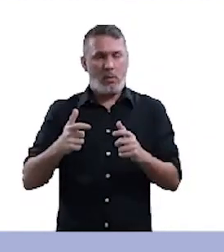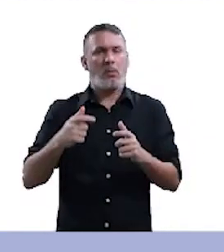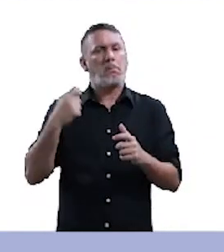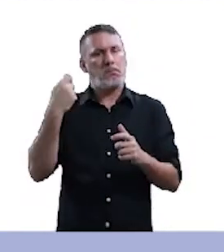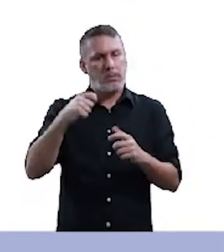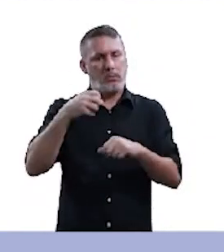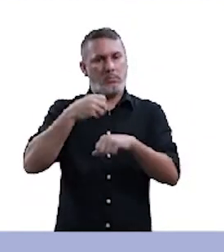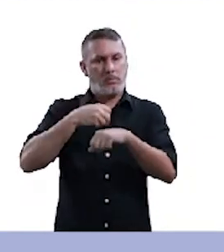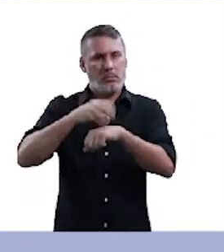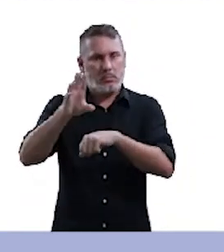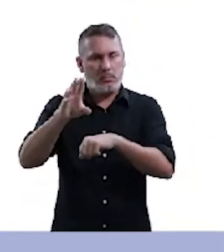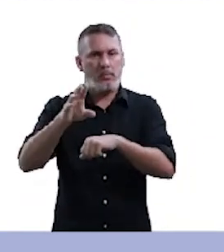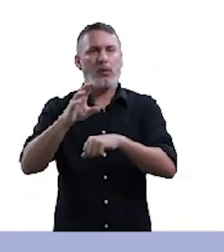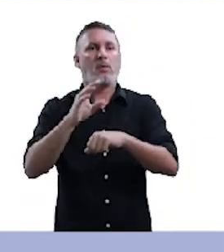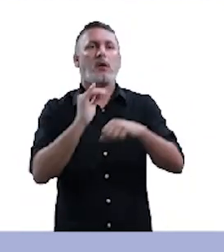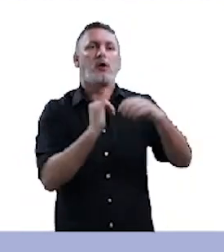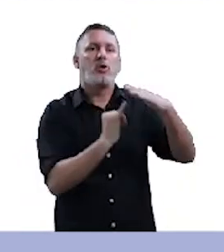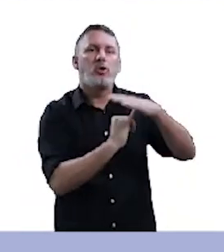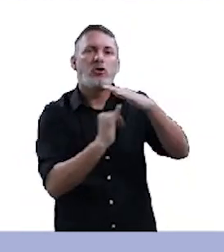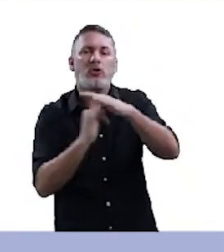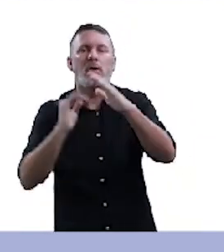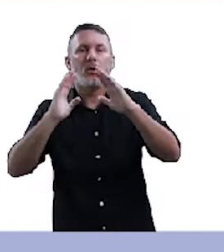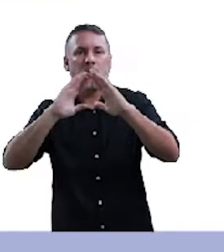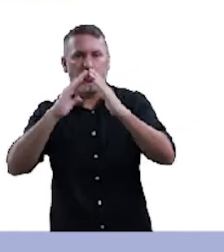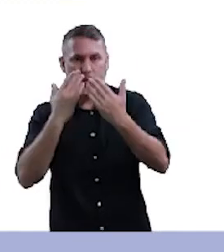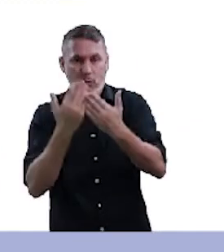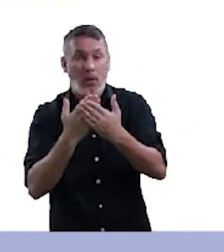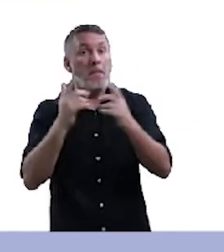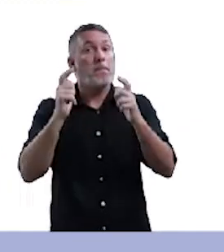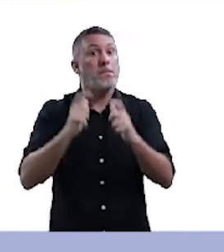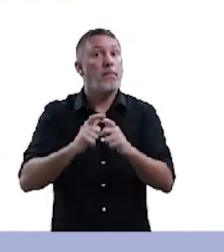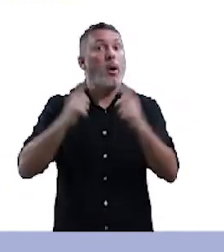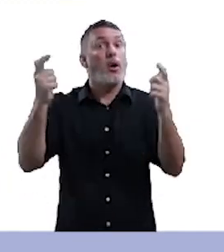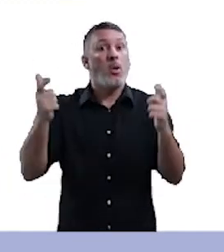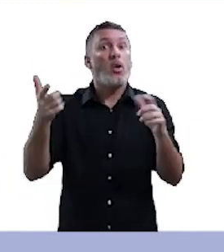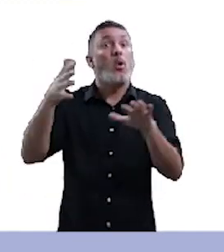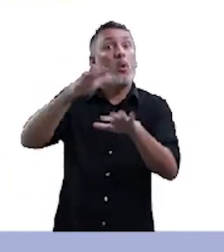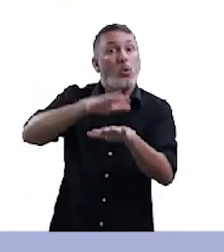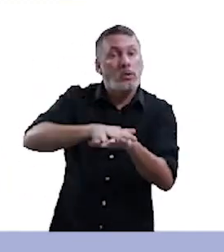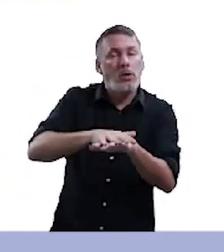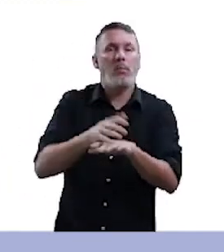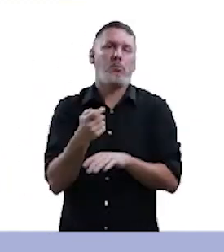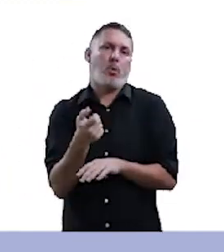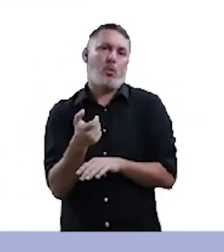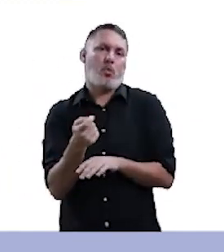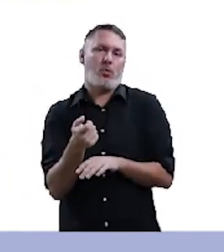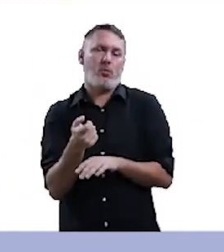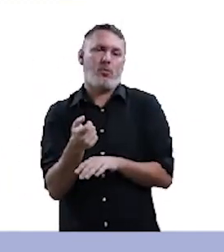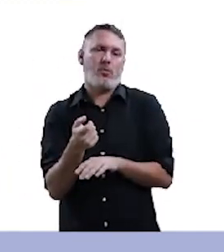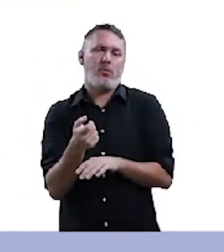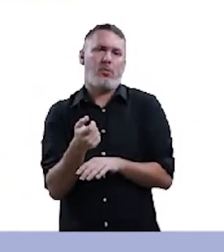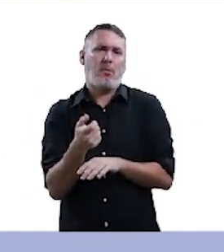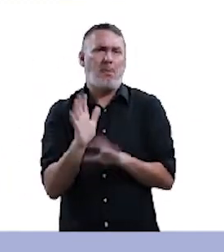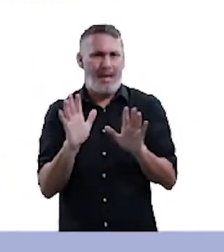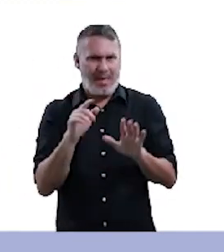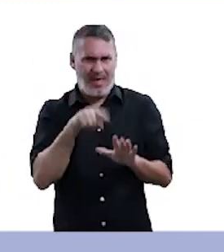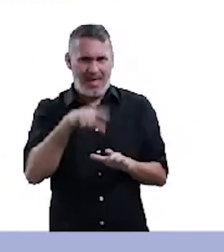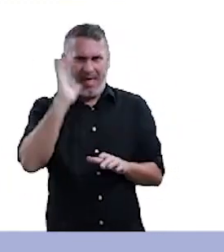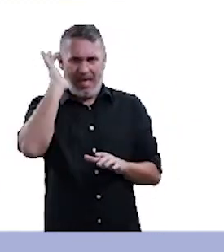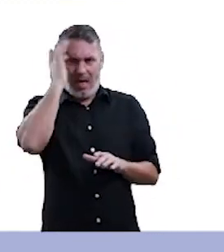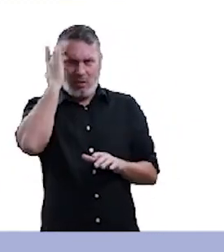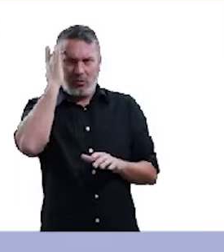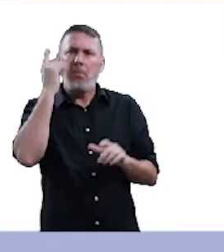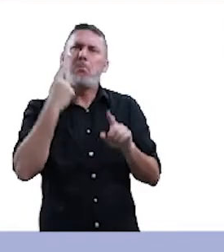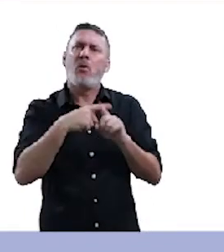ensino apresentam, em sua maioria, um sistema pouco inclusivo. Tá, isso é seu achismo. Por que você